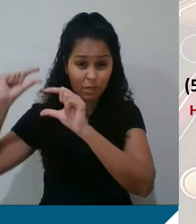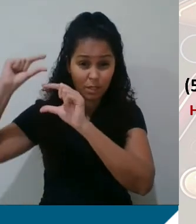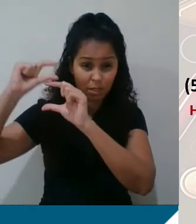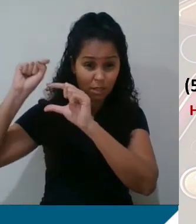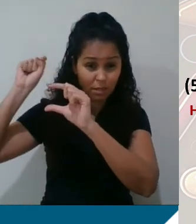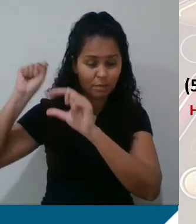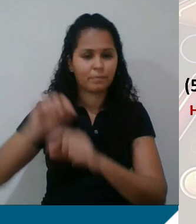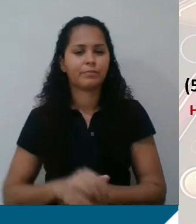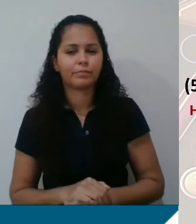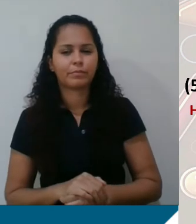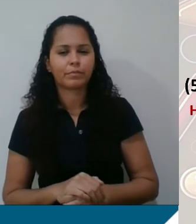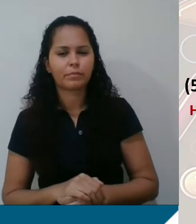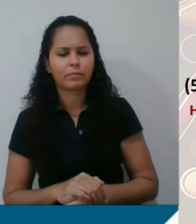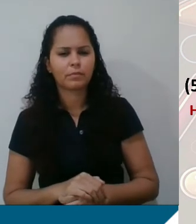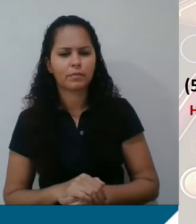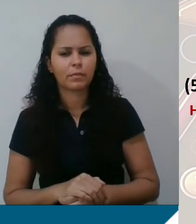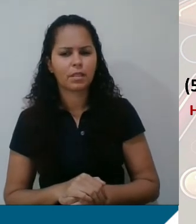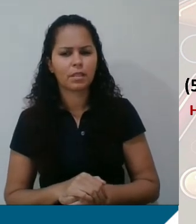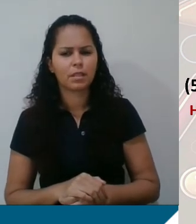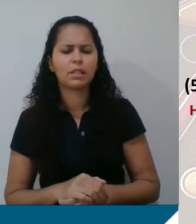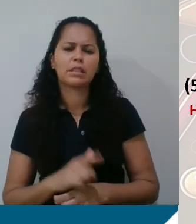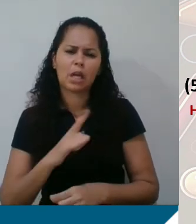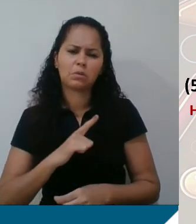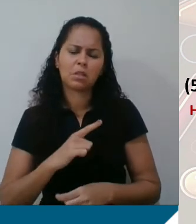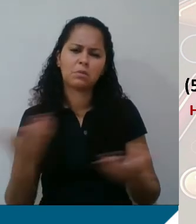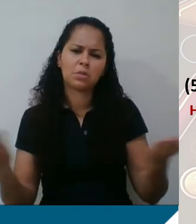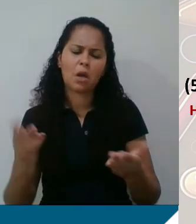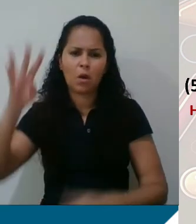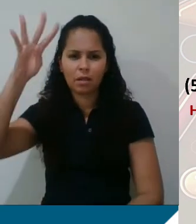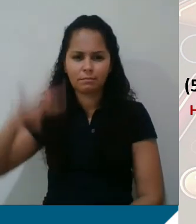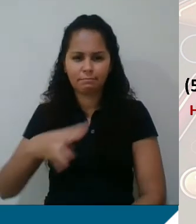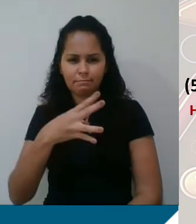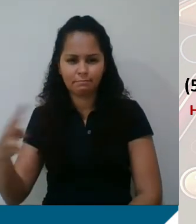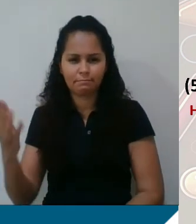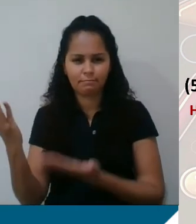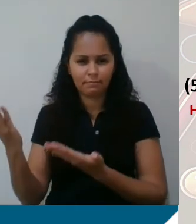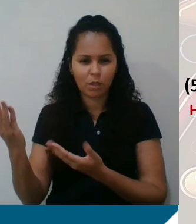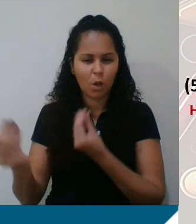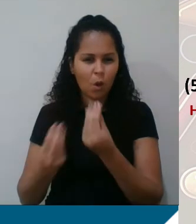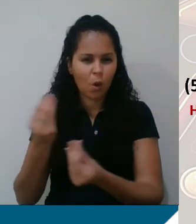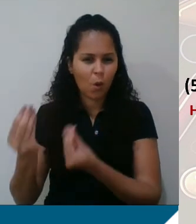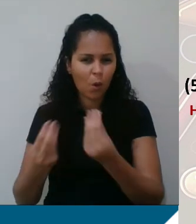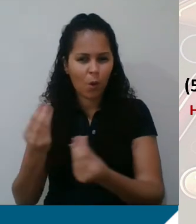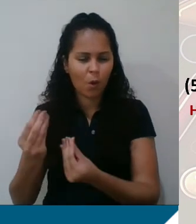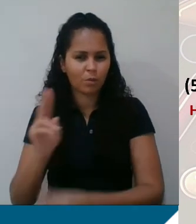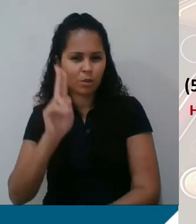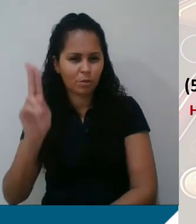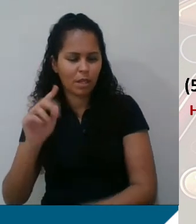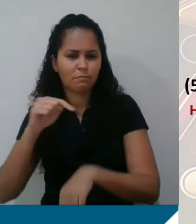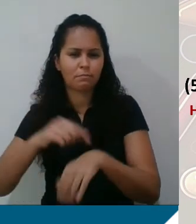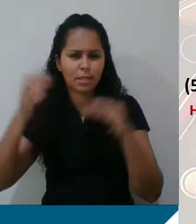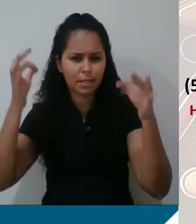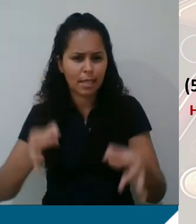expoente do percentual. Beleza? Bem, eu exibo aqui do lado para vocês qual que seriam os rendimentos